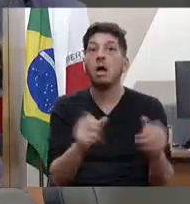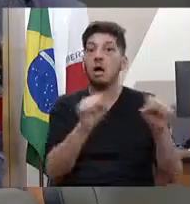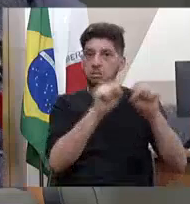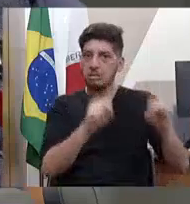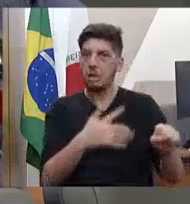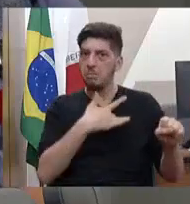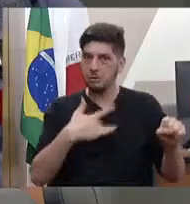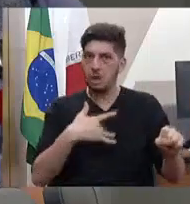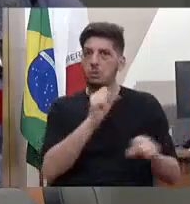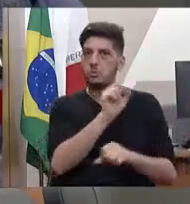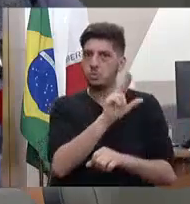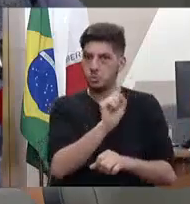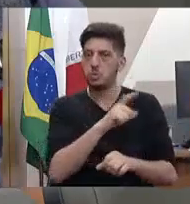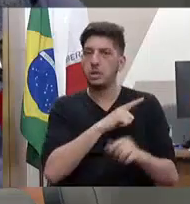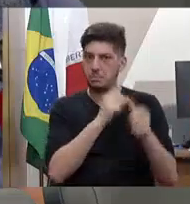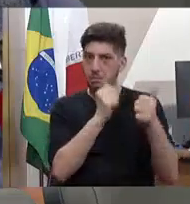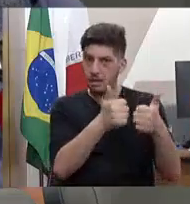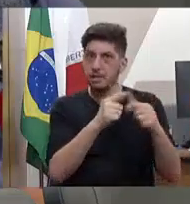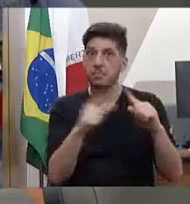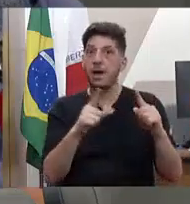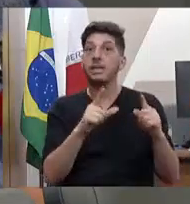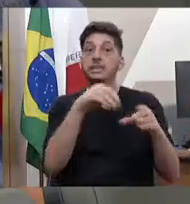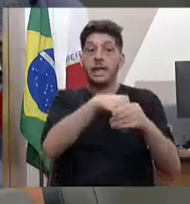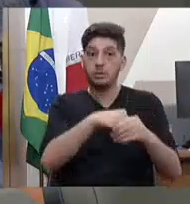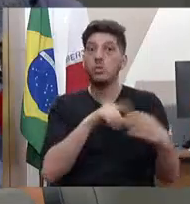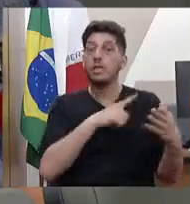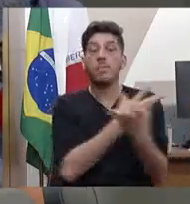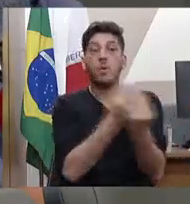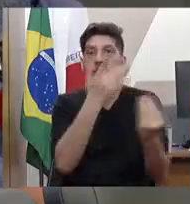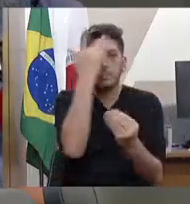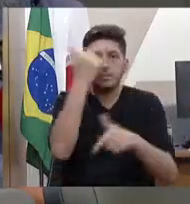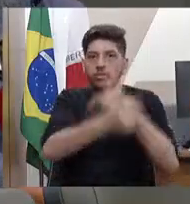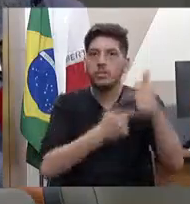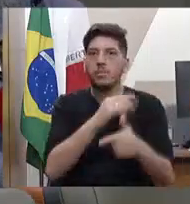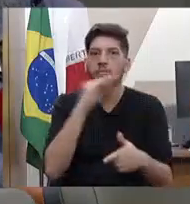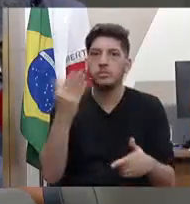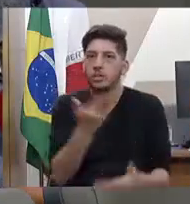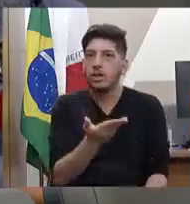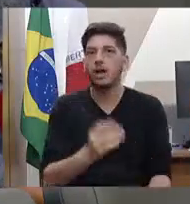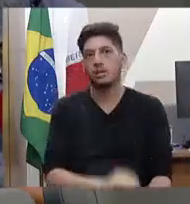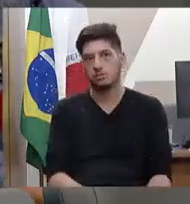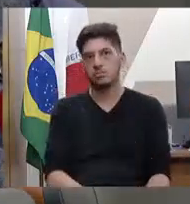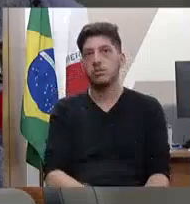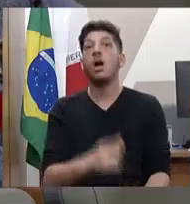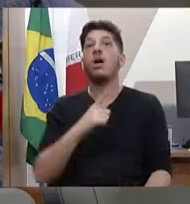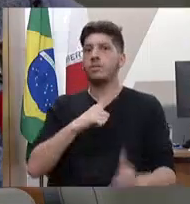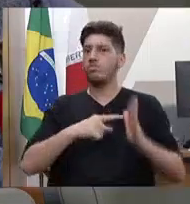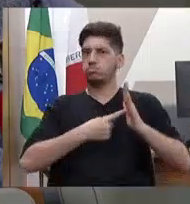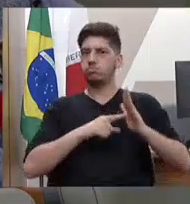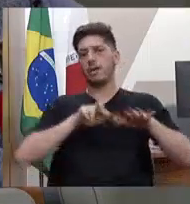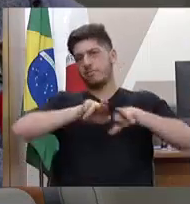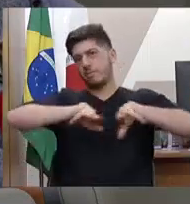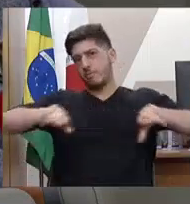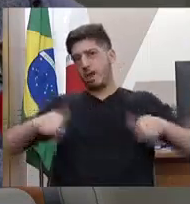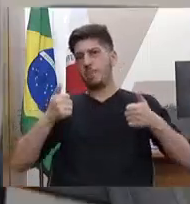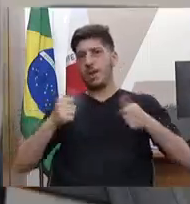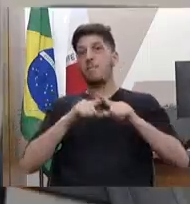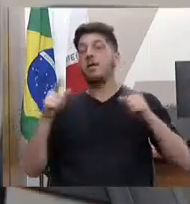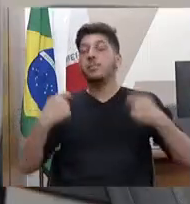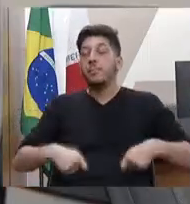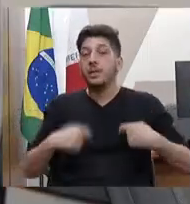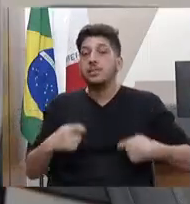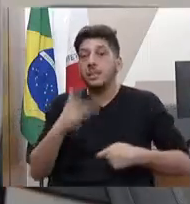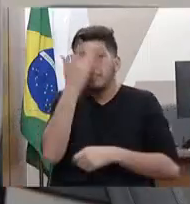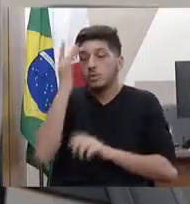né a gente não faça úteis só com máquina a máquina é um auxiliar que às vezes auxilia para pouca para pouca coisa